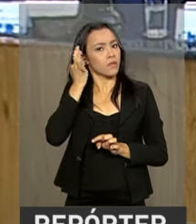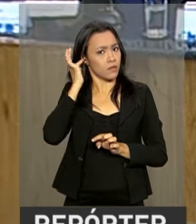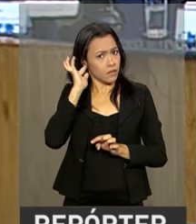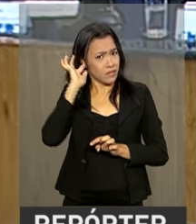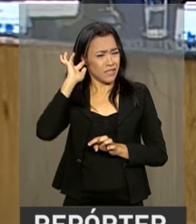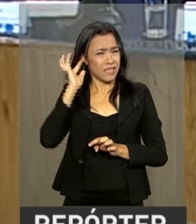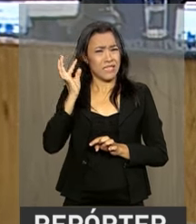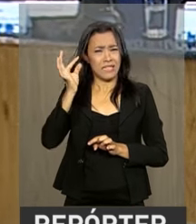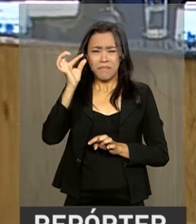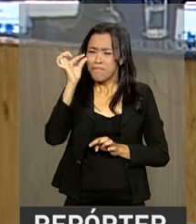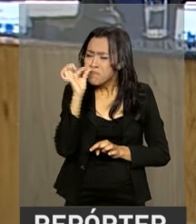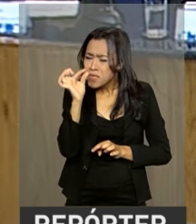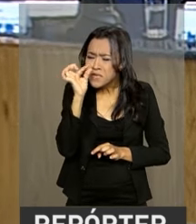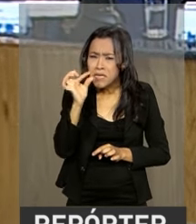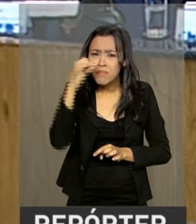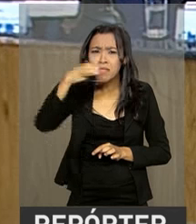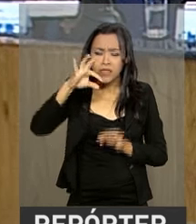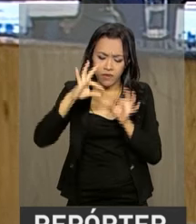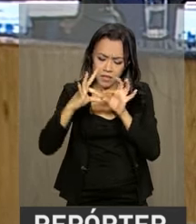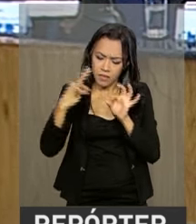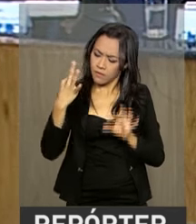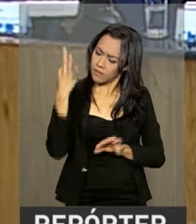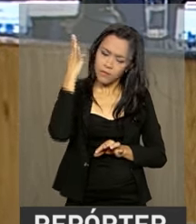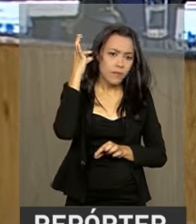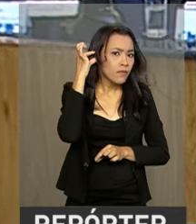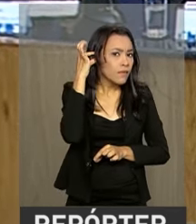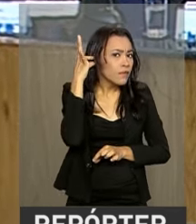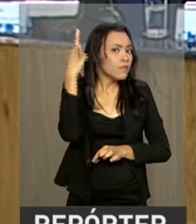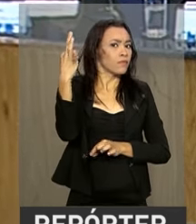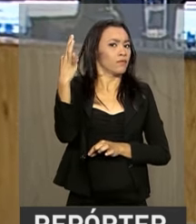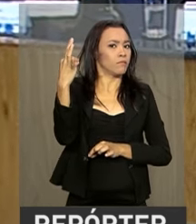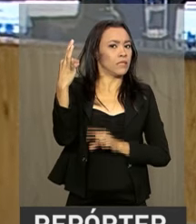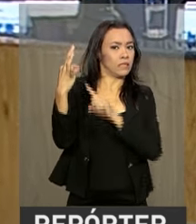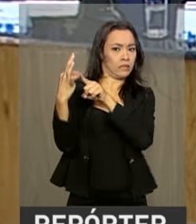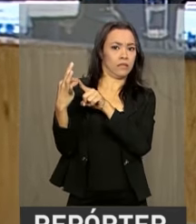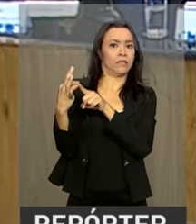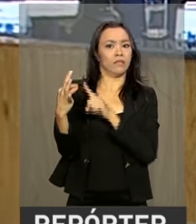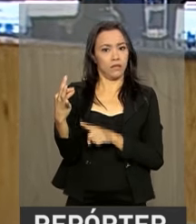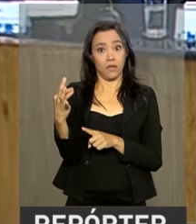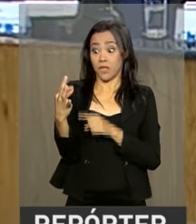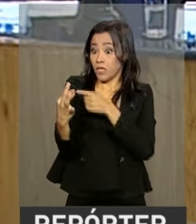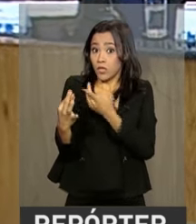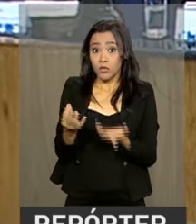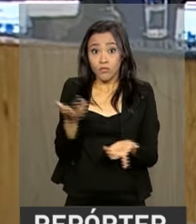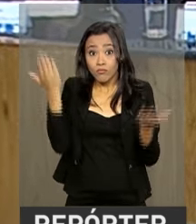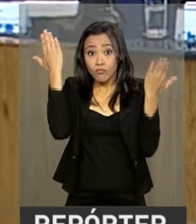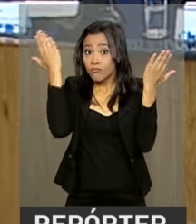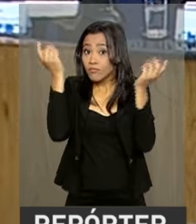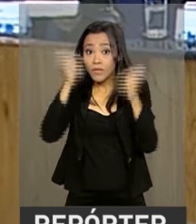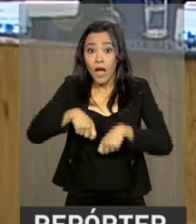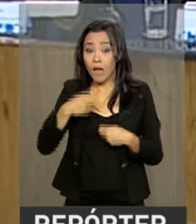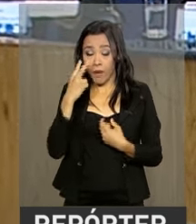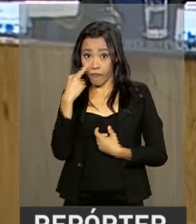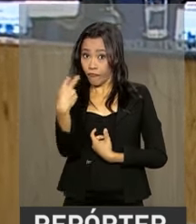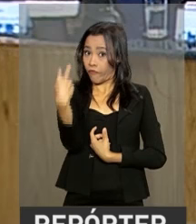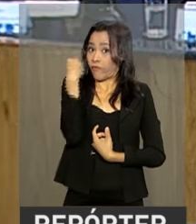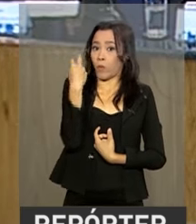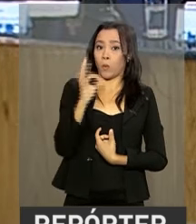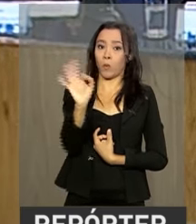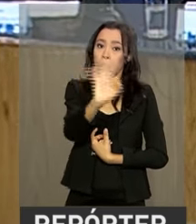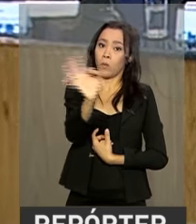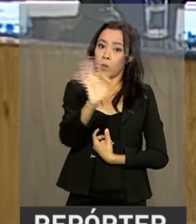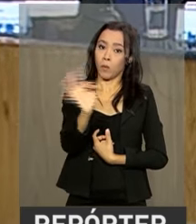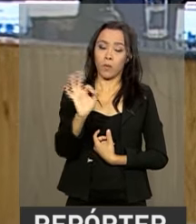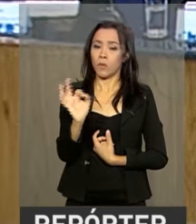tão pequena que teve que ser retirada com uma pinça que tem um ímã na ponta, é algo que não é visível externamente e não